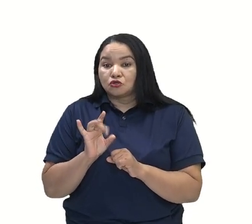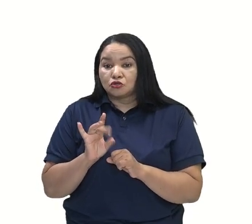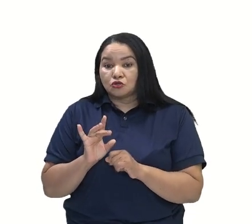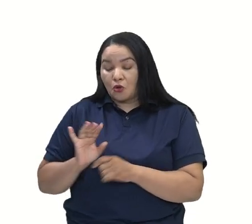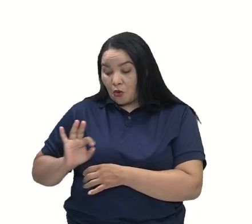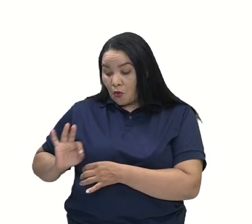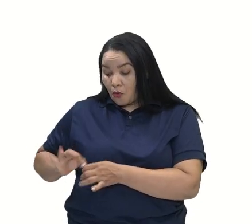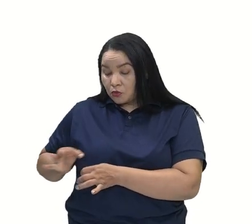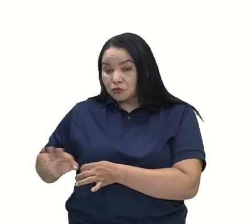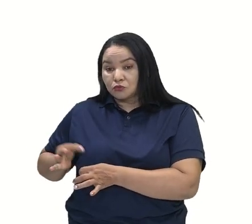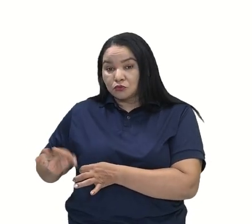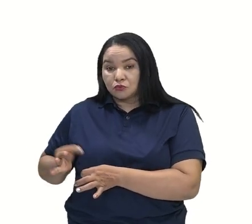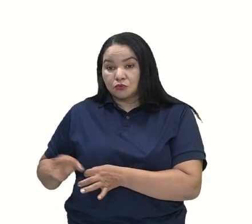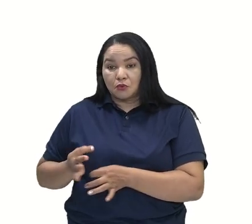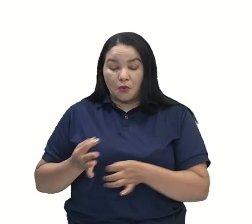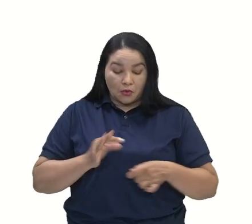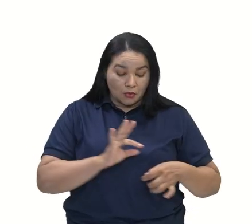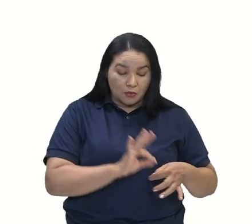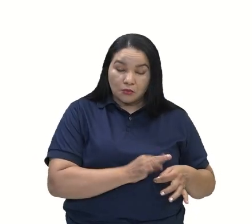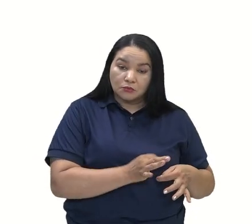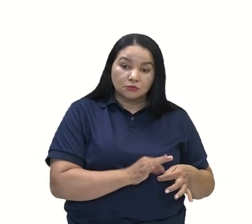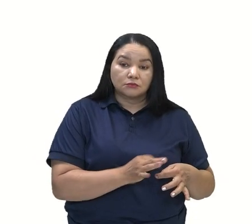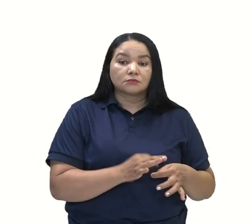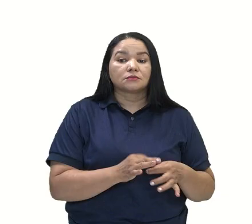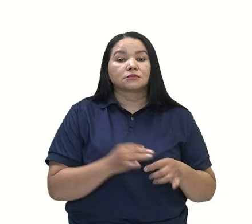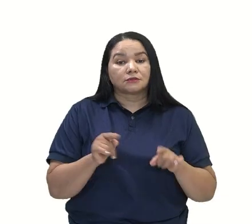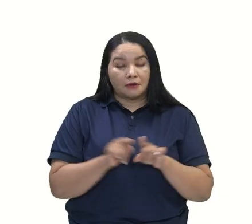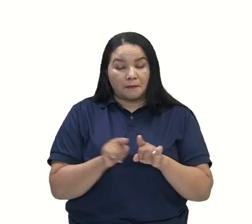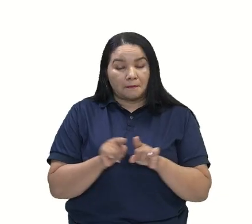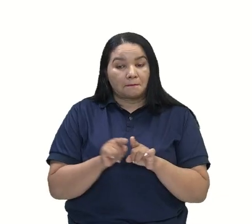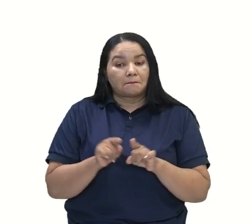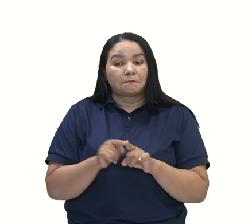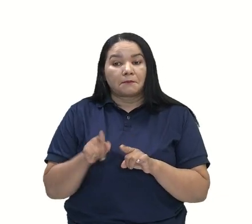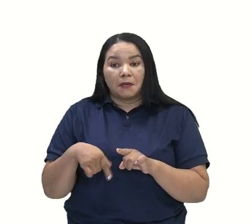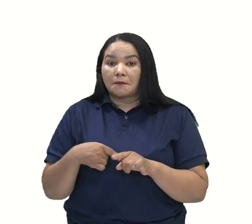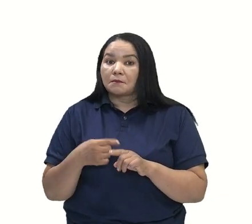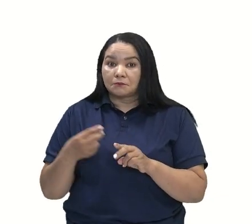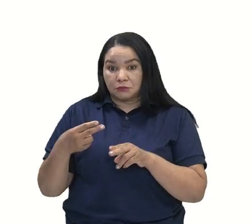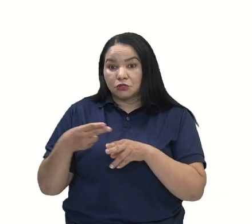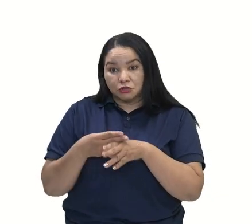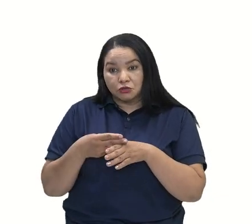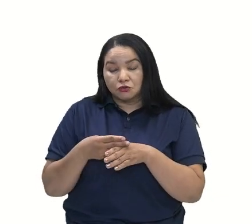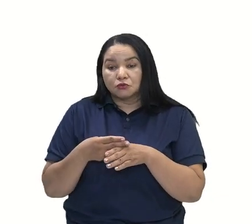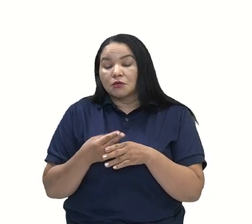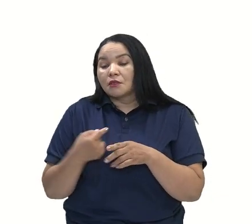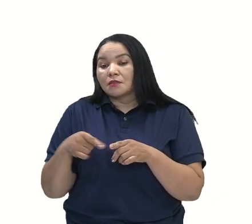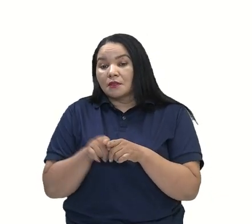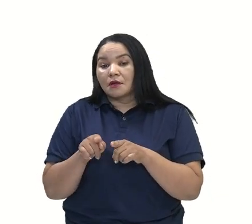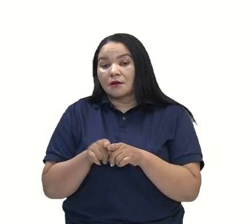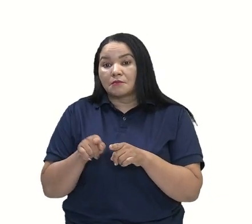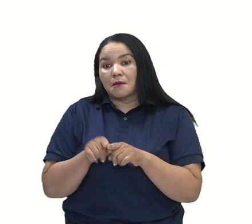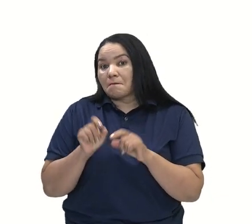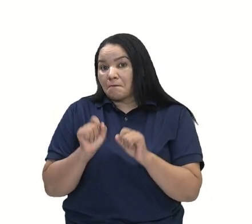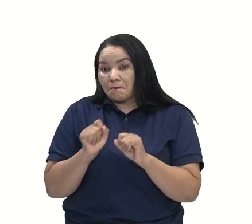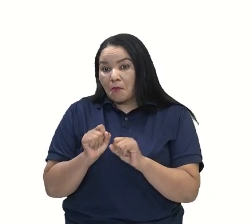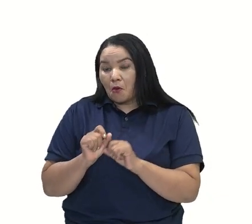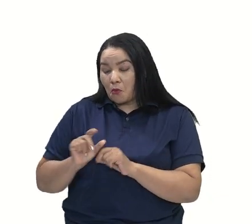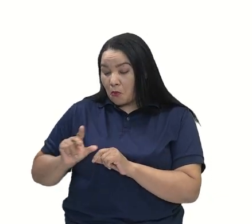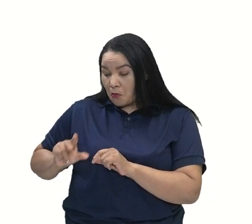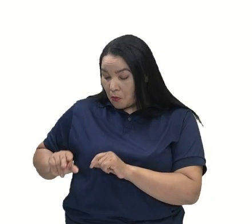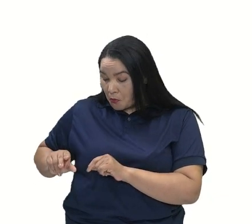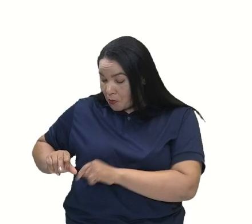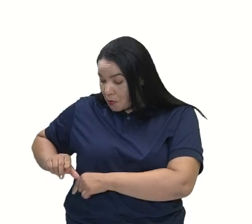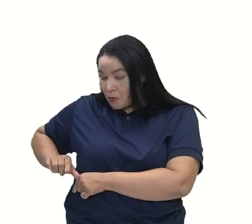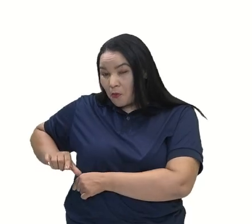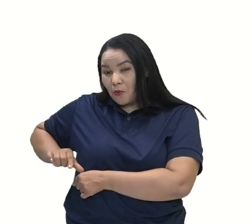Então, também é através de um método cirúrgico. Ou cauterizado, tá? Quando o médico usa um instrumento ali